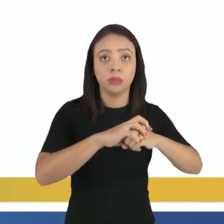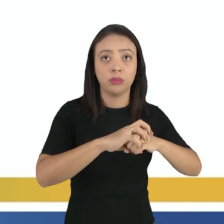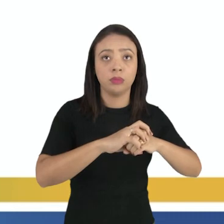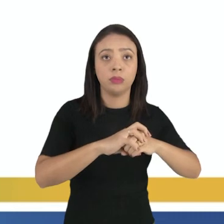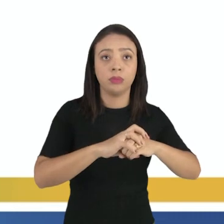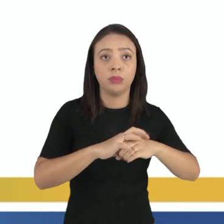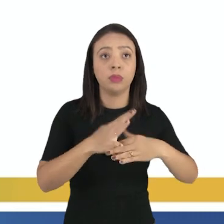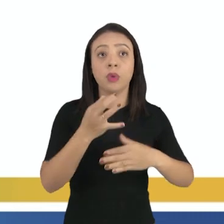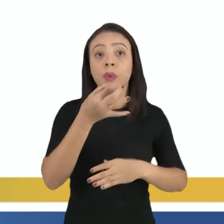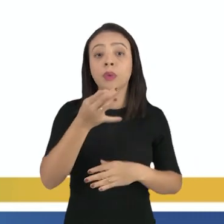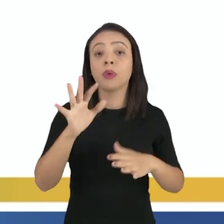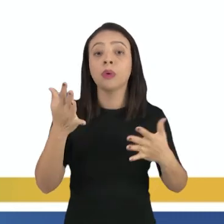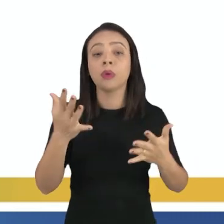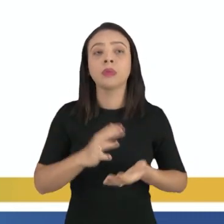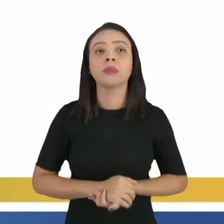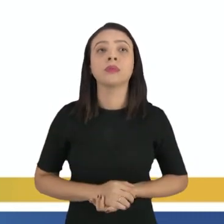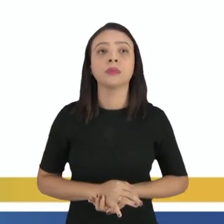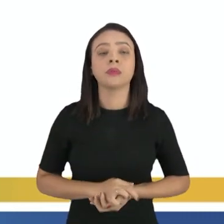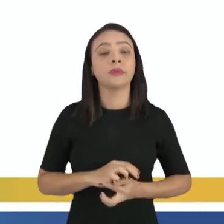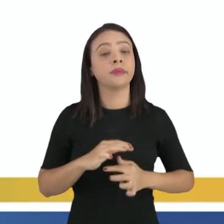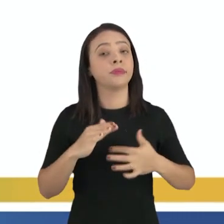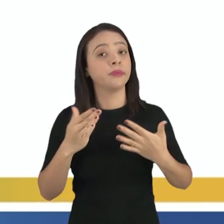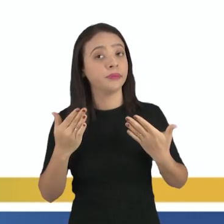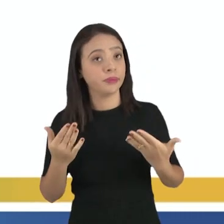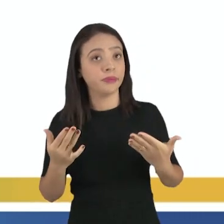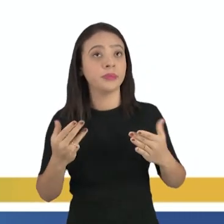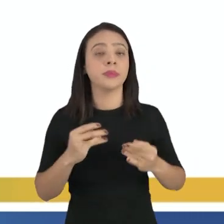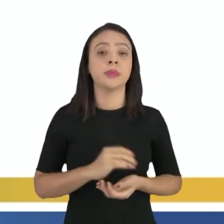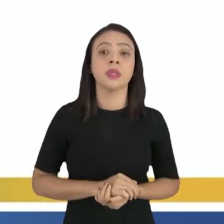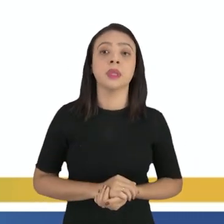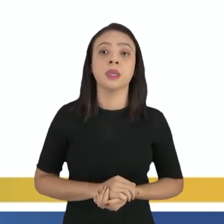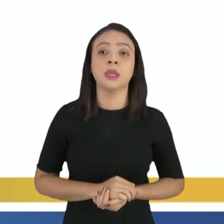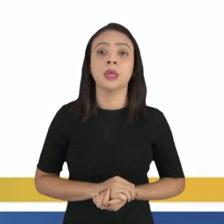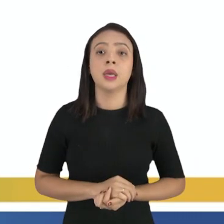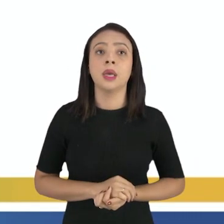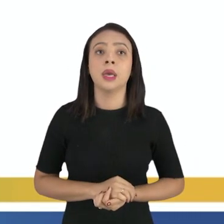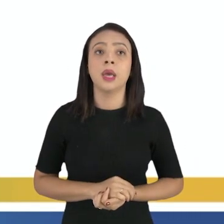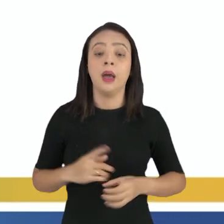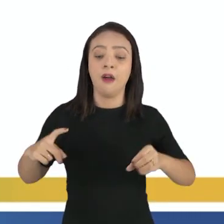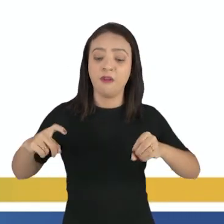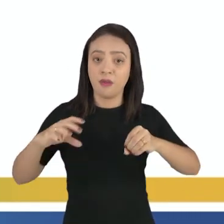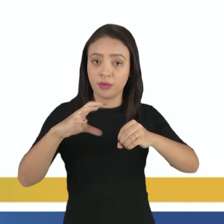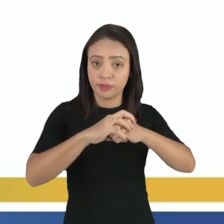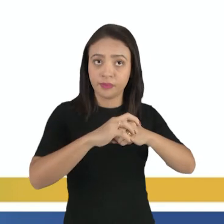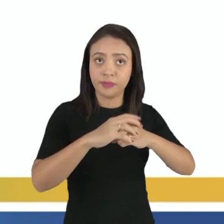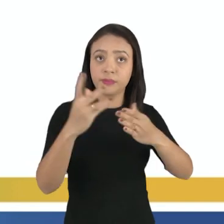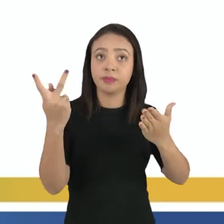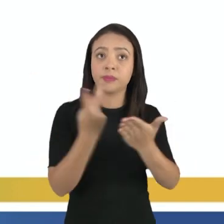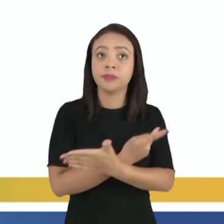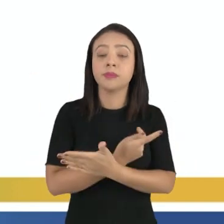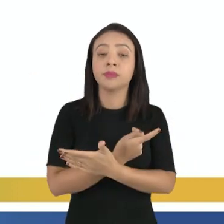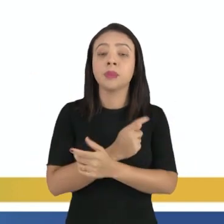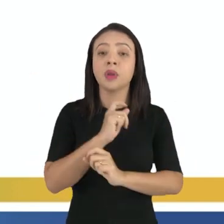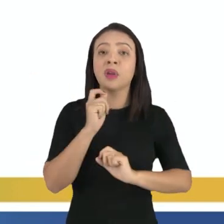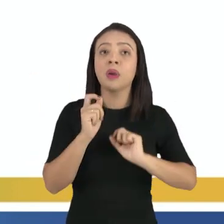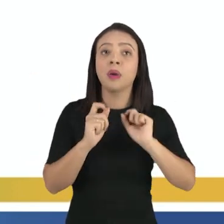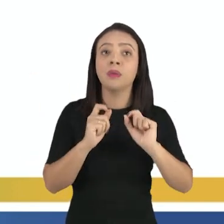O que vocês acham? Bom, a fecundação ela ocorre